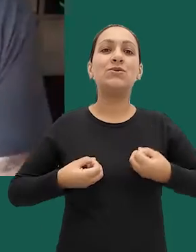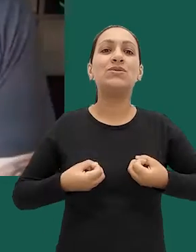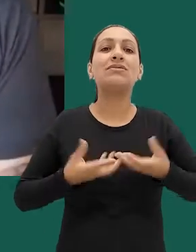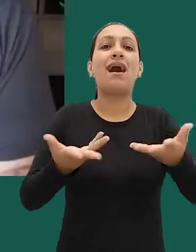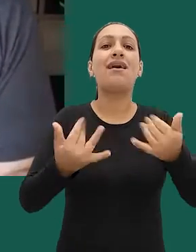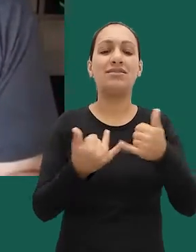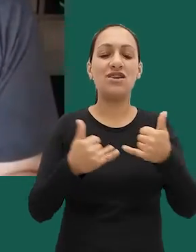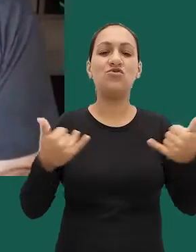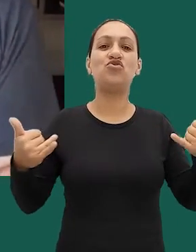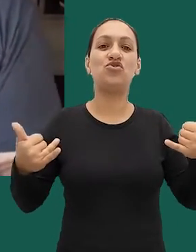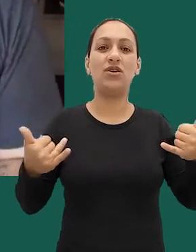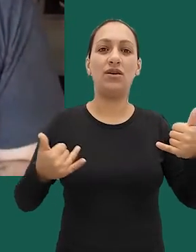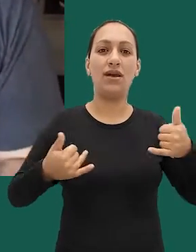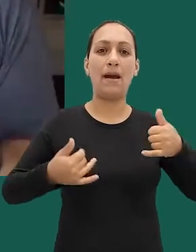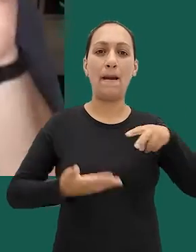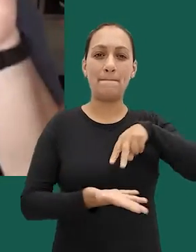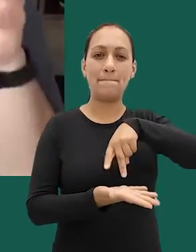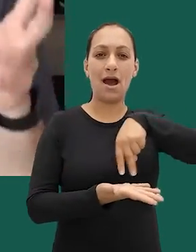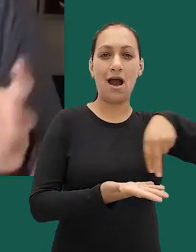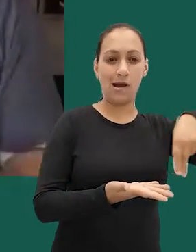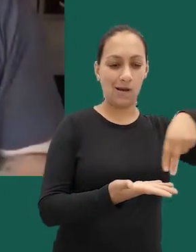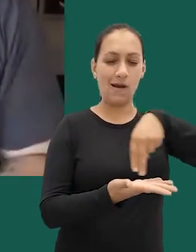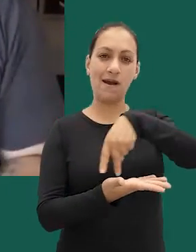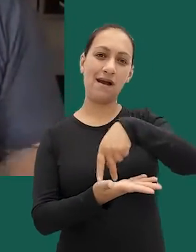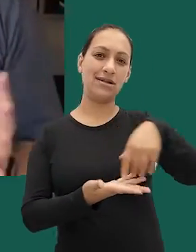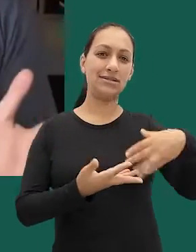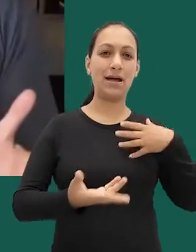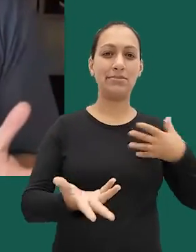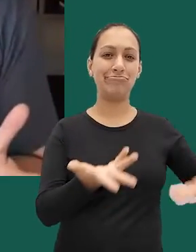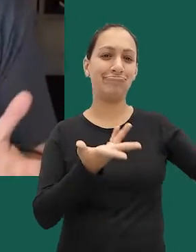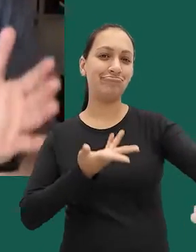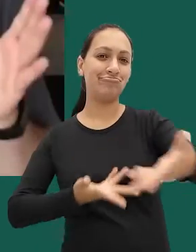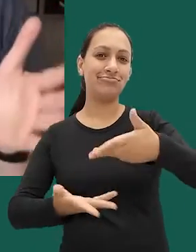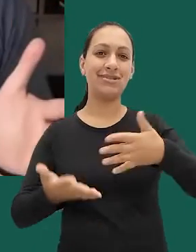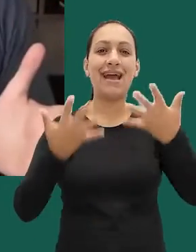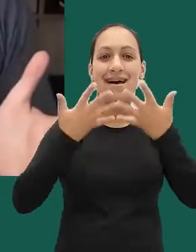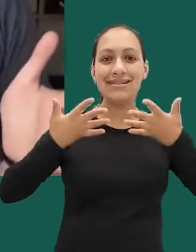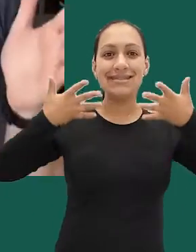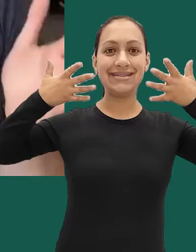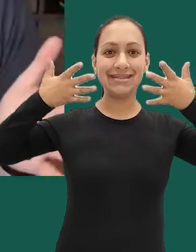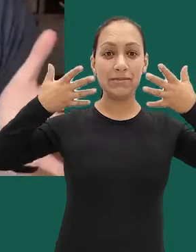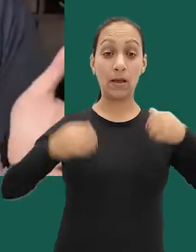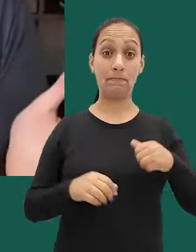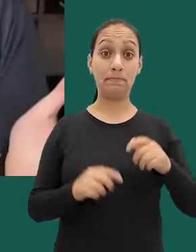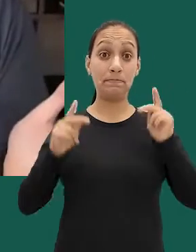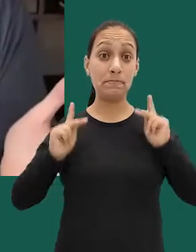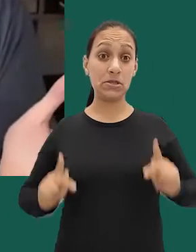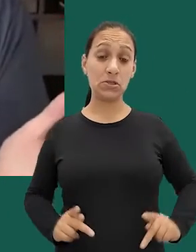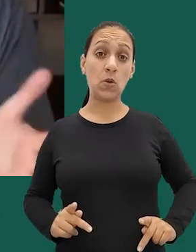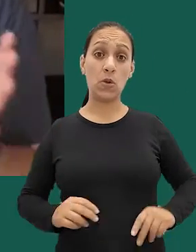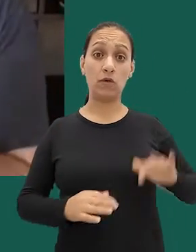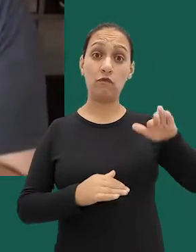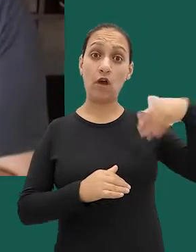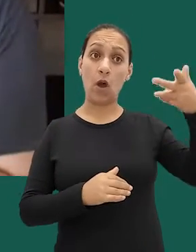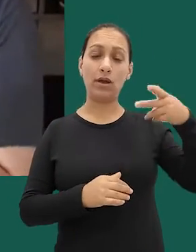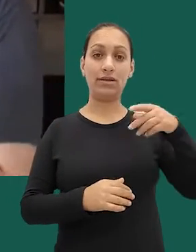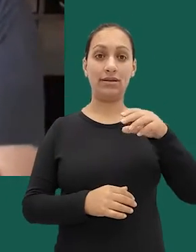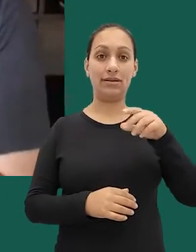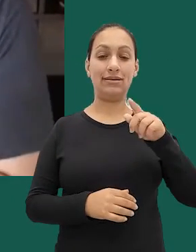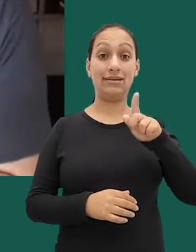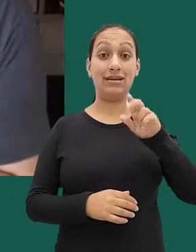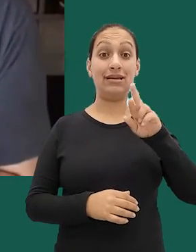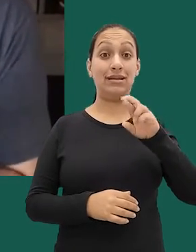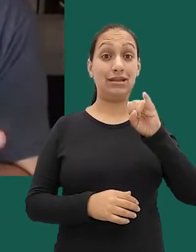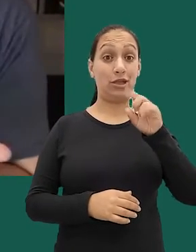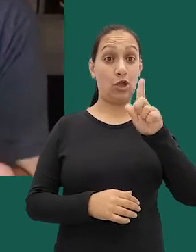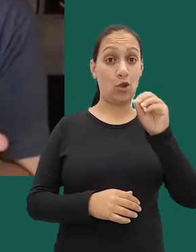palco, você tem esse carisma, e o gringo, né, vamos dizer assim, você vai, ele vai apresentar, essa aqui é exatamente assim, e